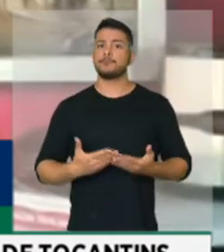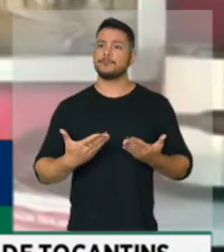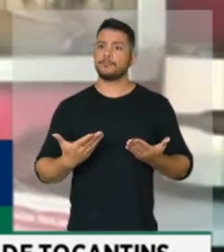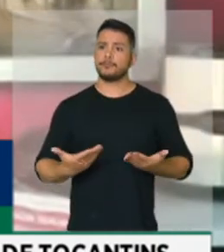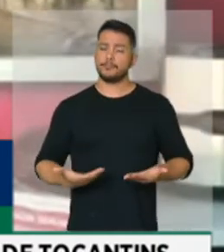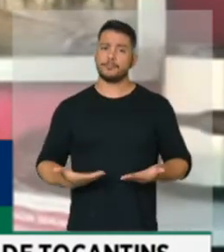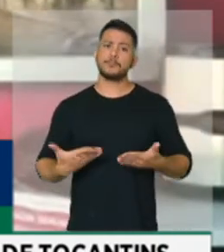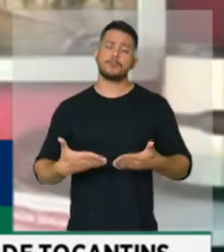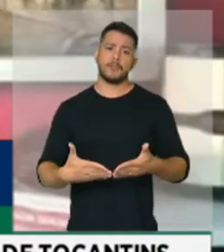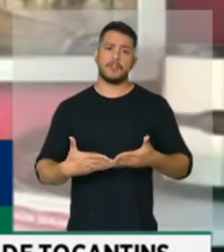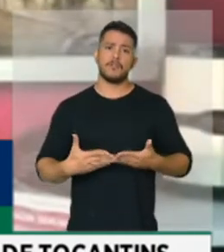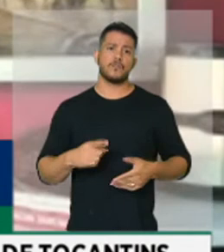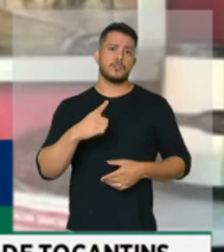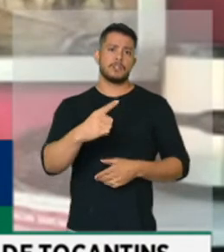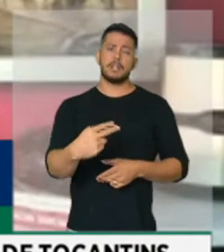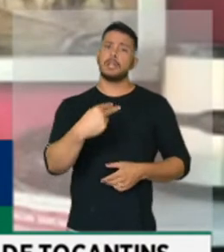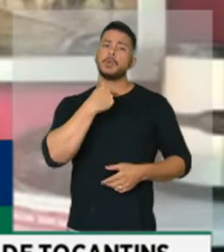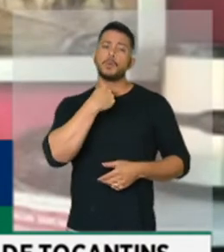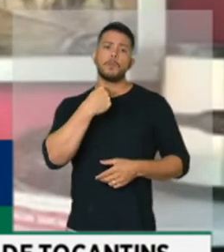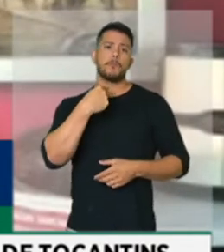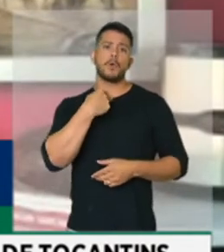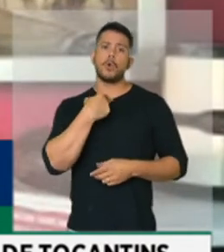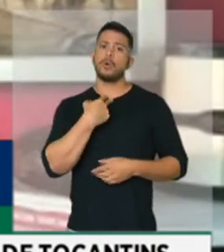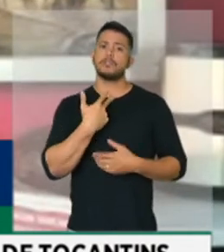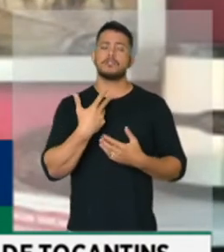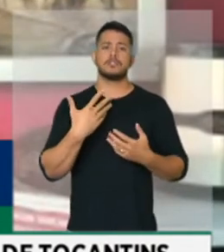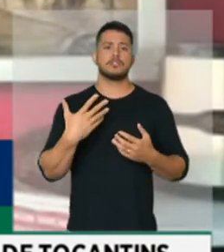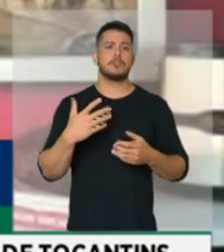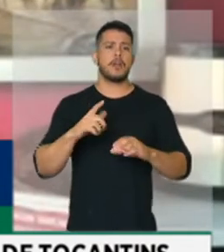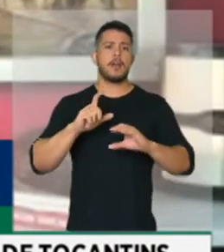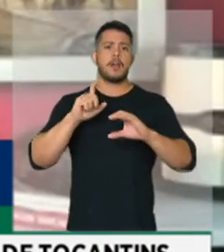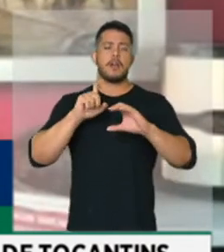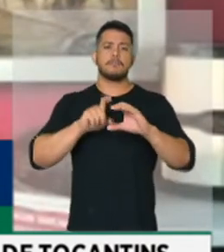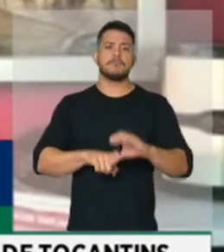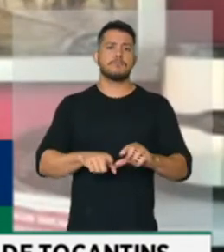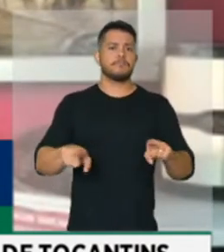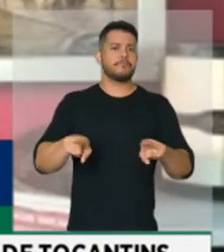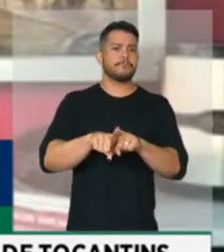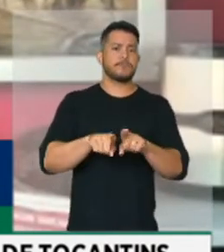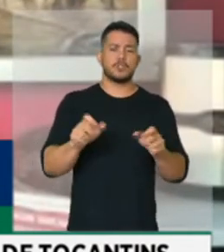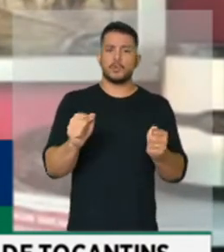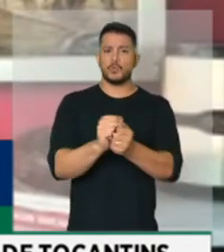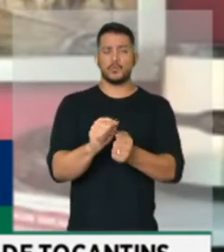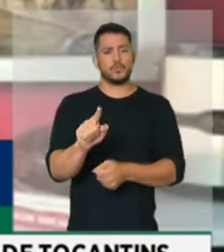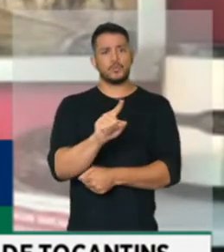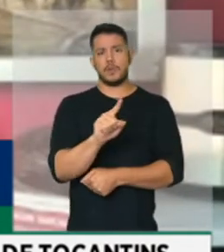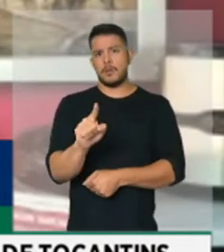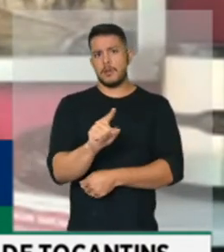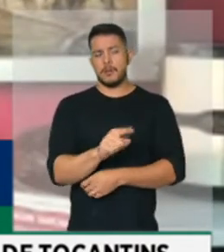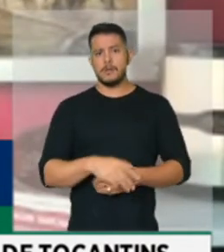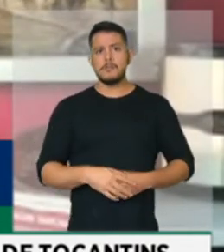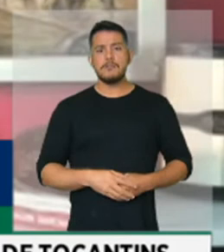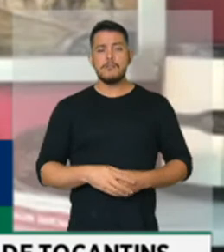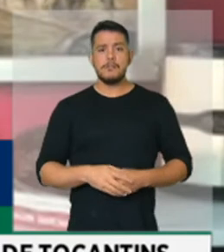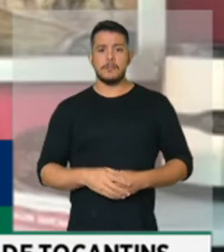seja cúmplice desse descaso que está acontecendo com o povo brasileiro.